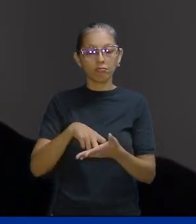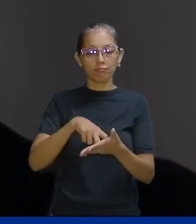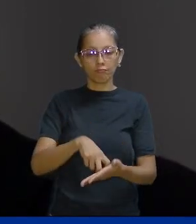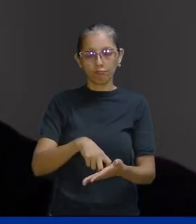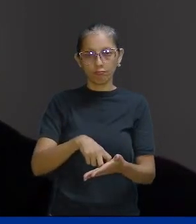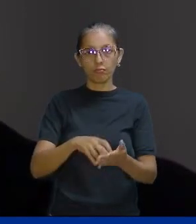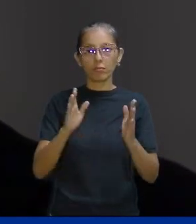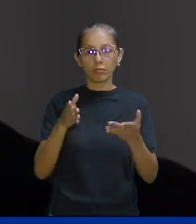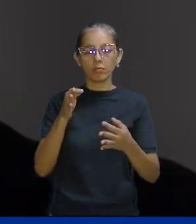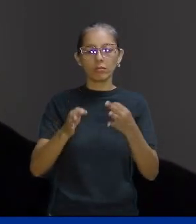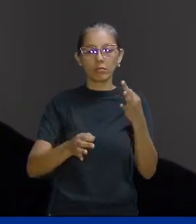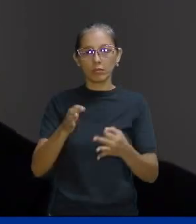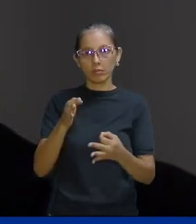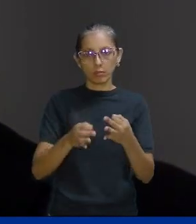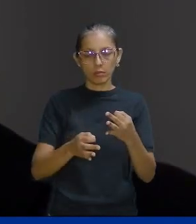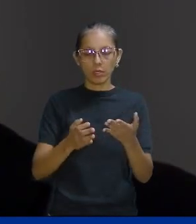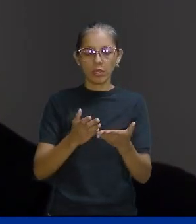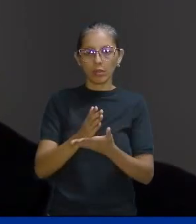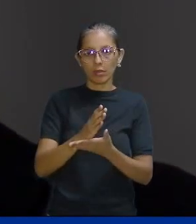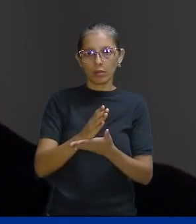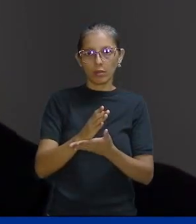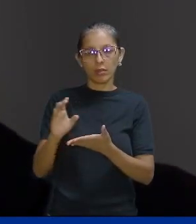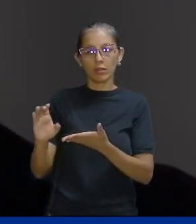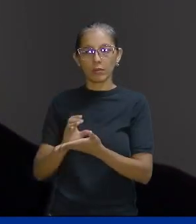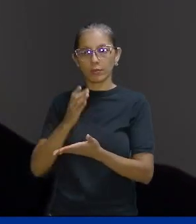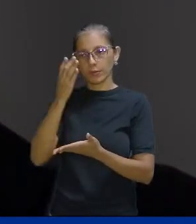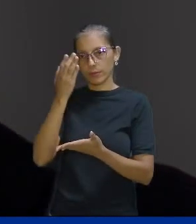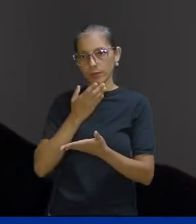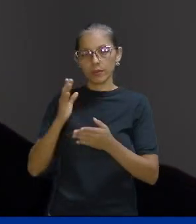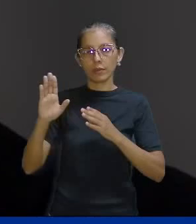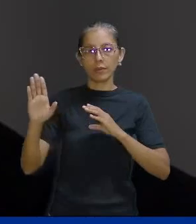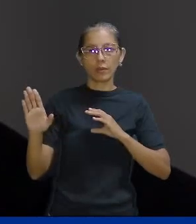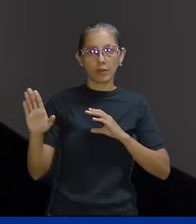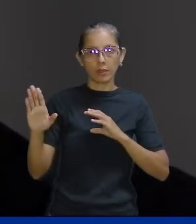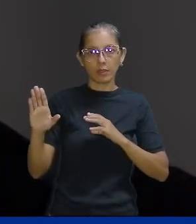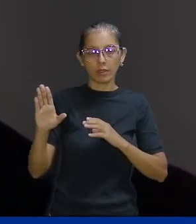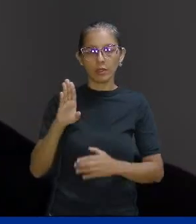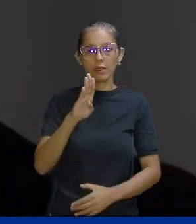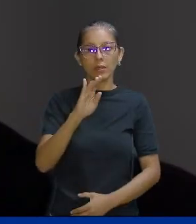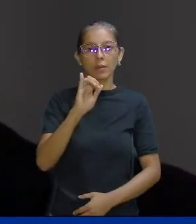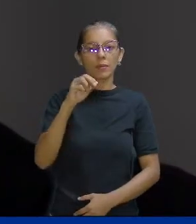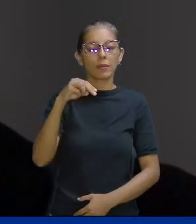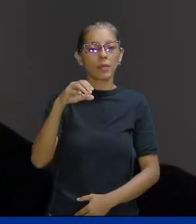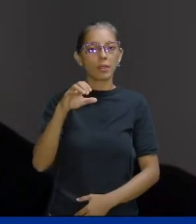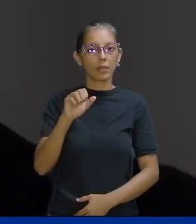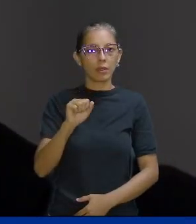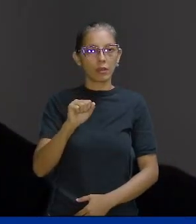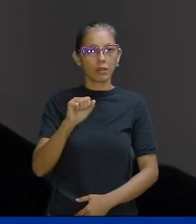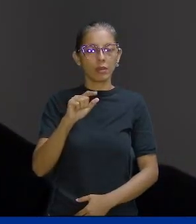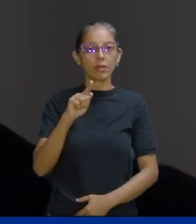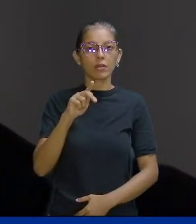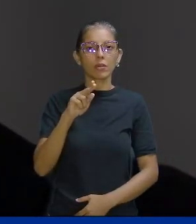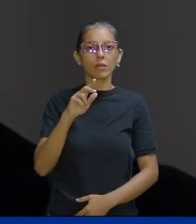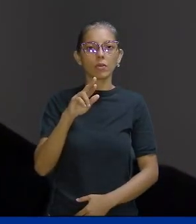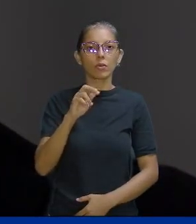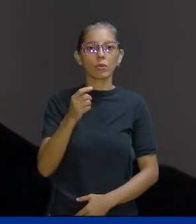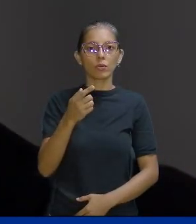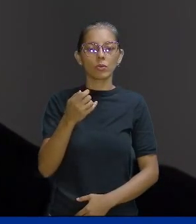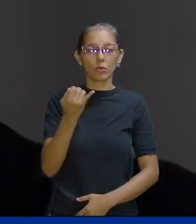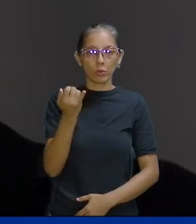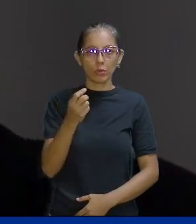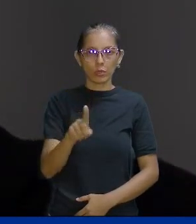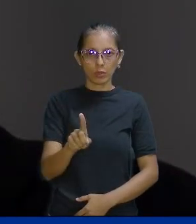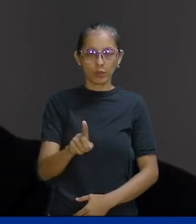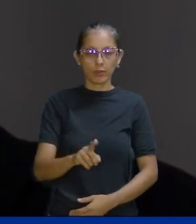06001540-66.2024. Origem Pracuúba, Barra P, relator juiz Rivaldo Valente. Gurjão ao cargo de vereadora nas eleições de